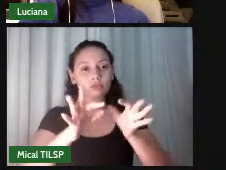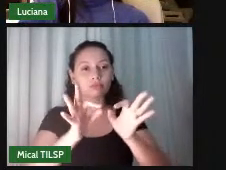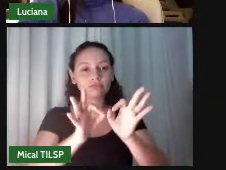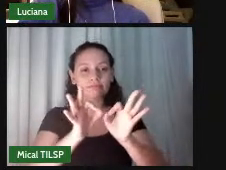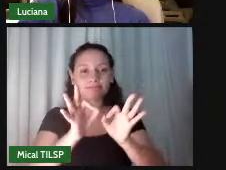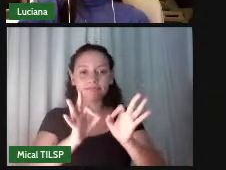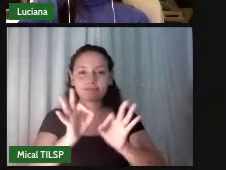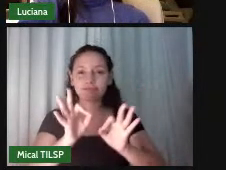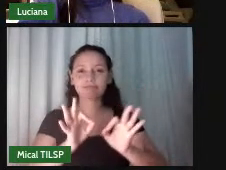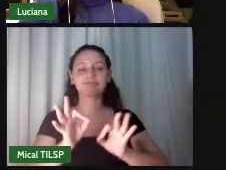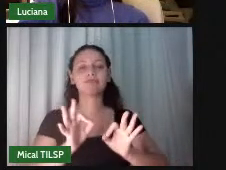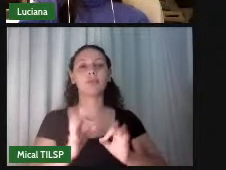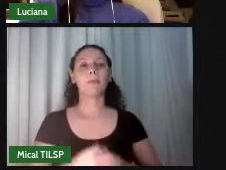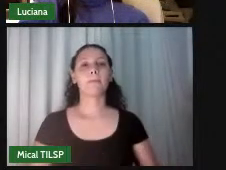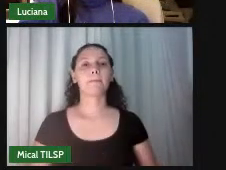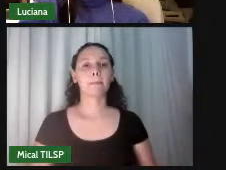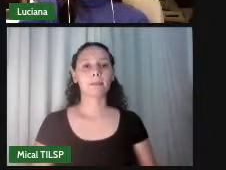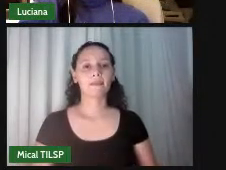órgãos.